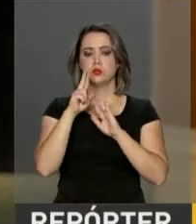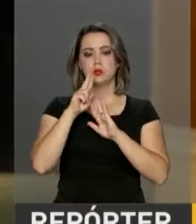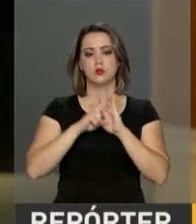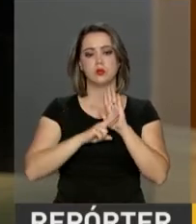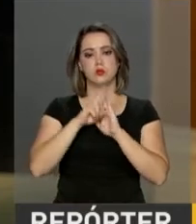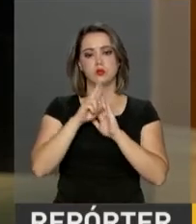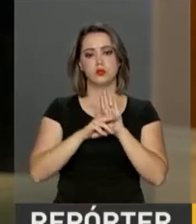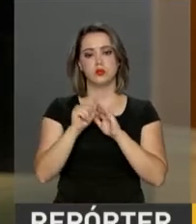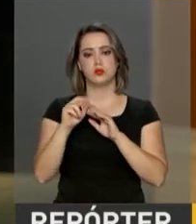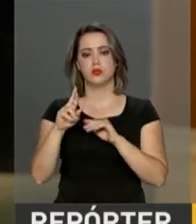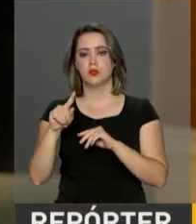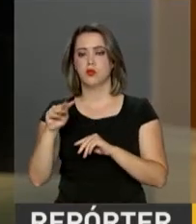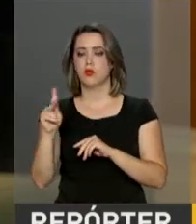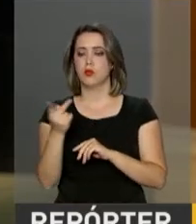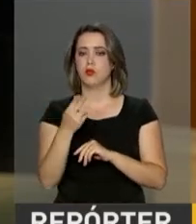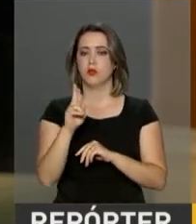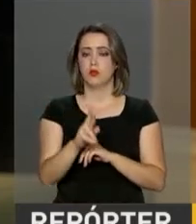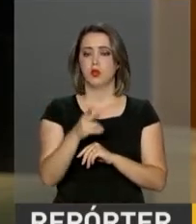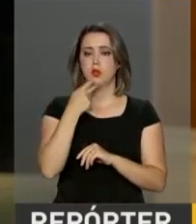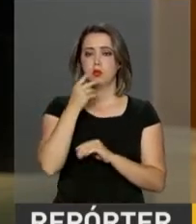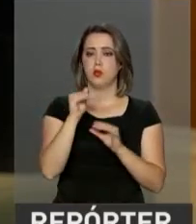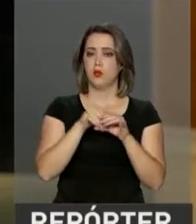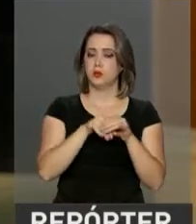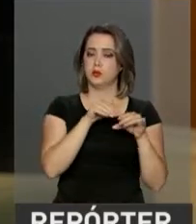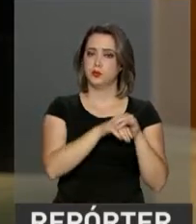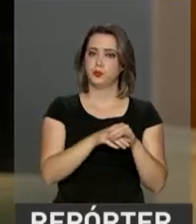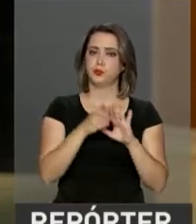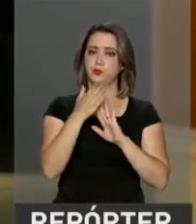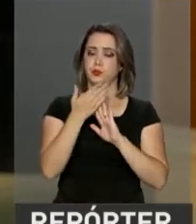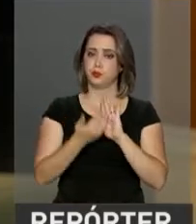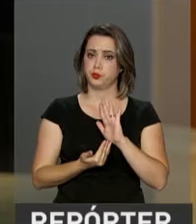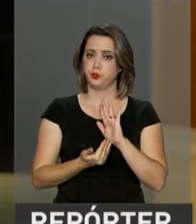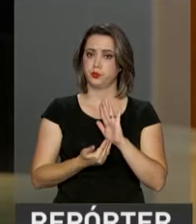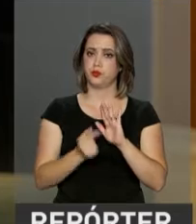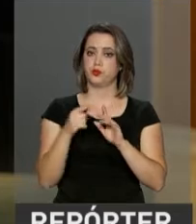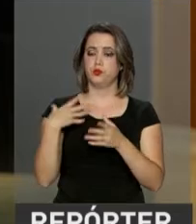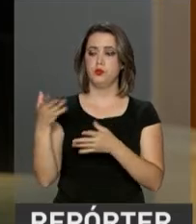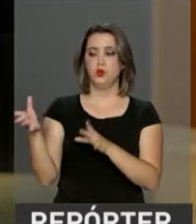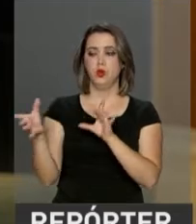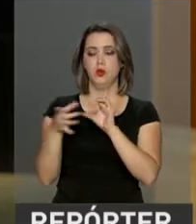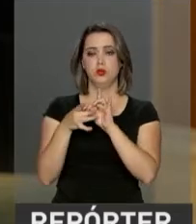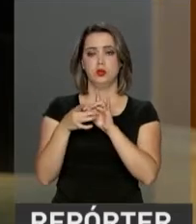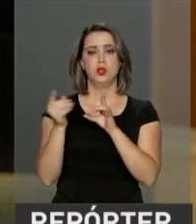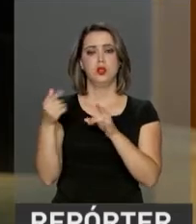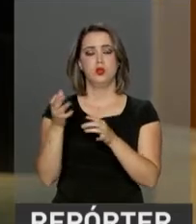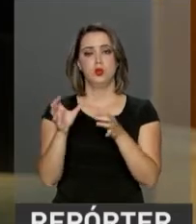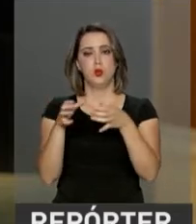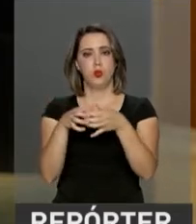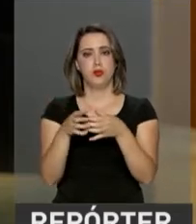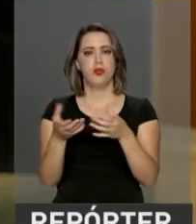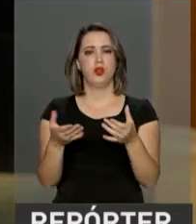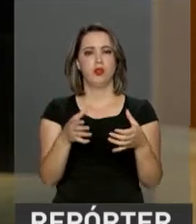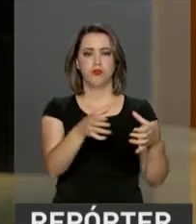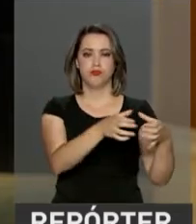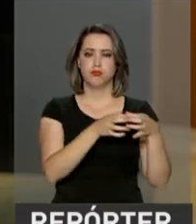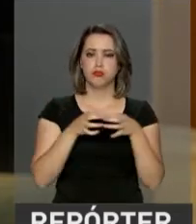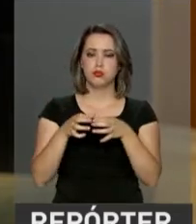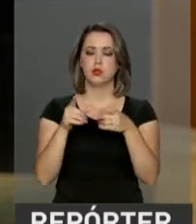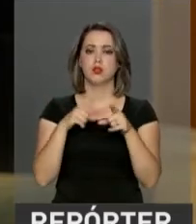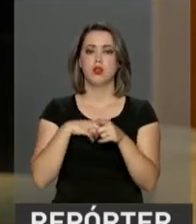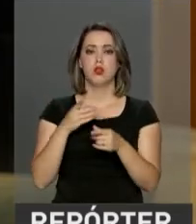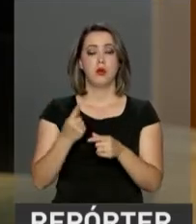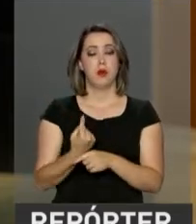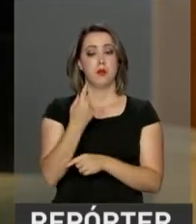deputado Arthur Maia e a votação do parecer. Acordo entre governo e oposição prevê que essa votação deve ocorrer na